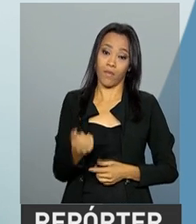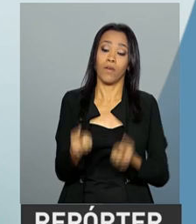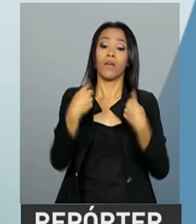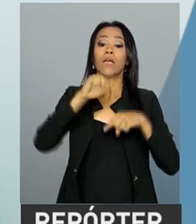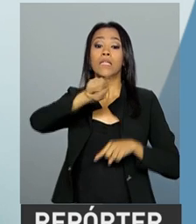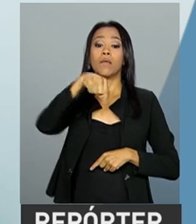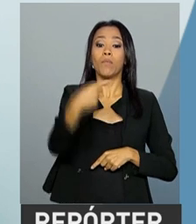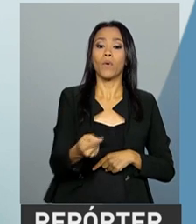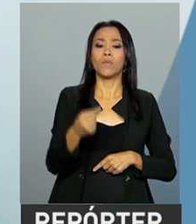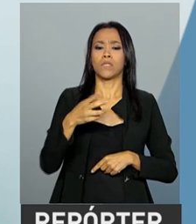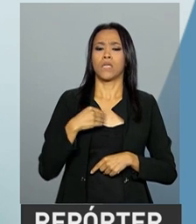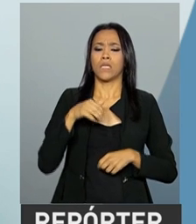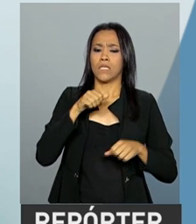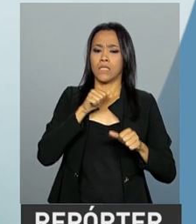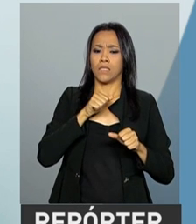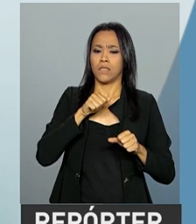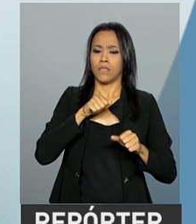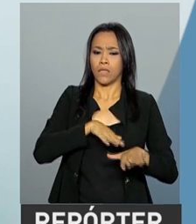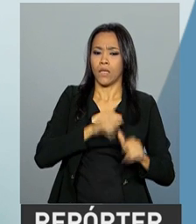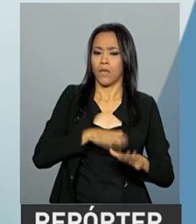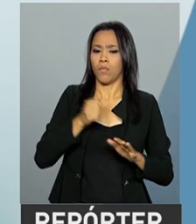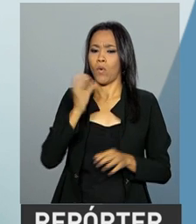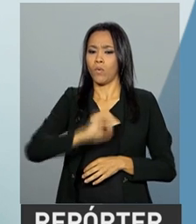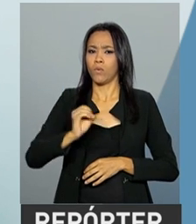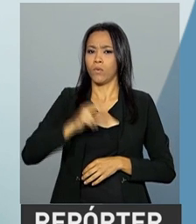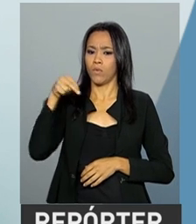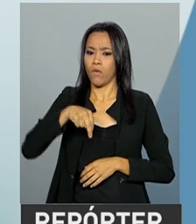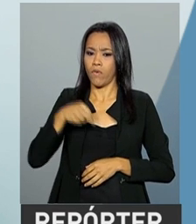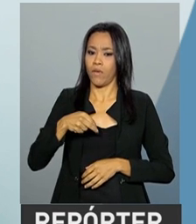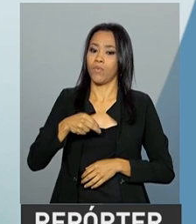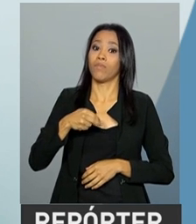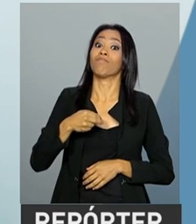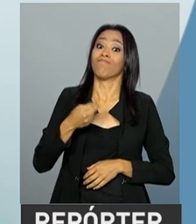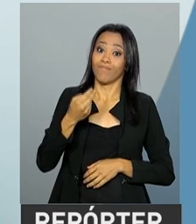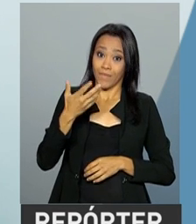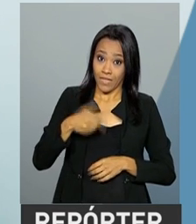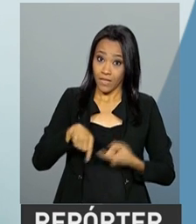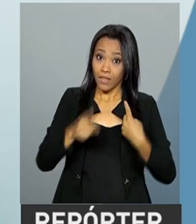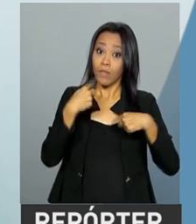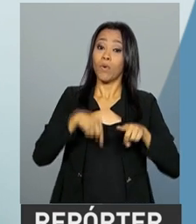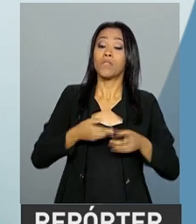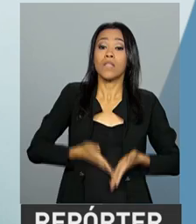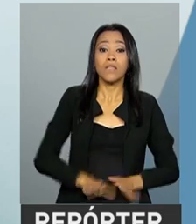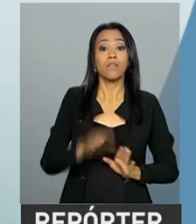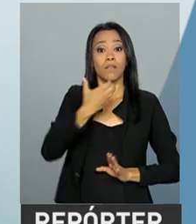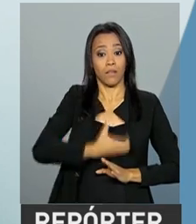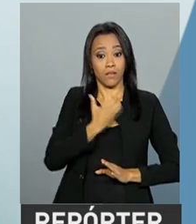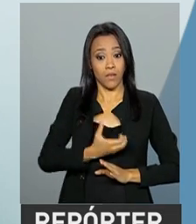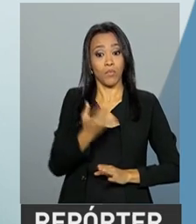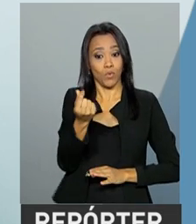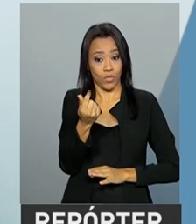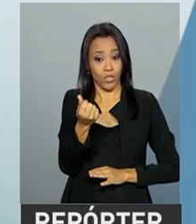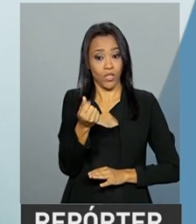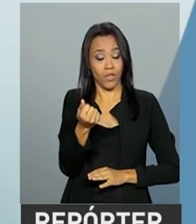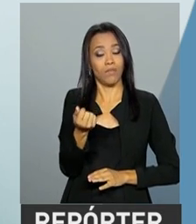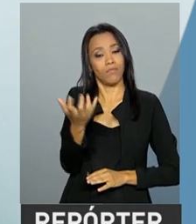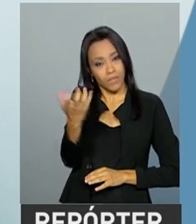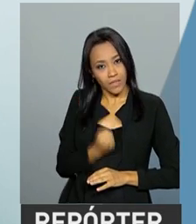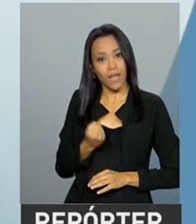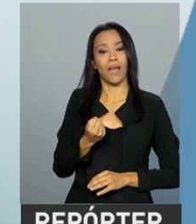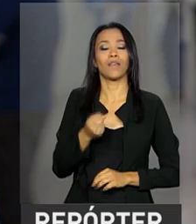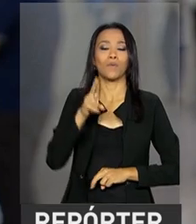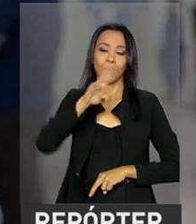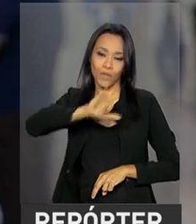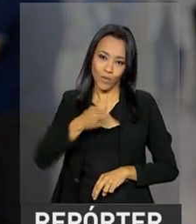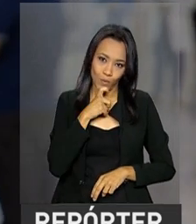estar disponível para quem nasceu nos meses de setembro outubro e novembro e para os nascidos em dezembro o dinheiro deve ser retirado em